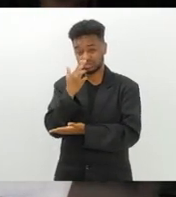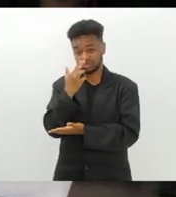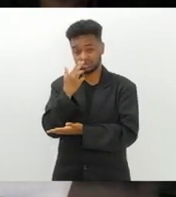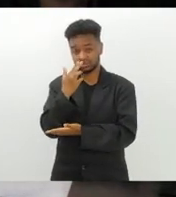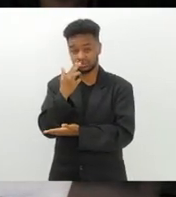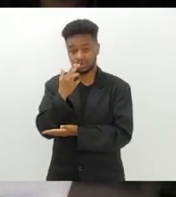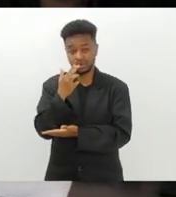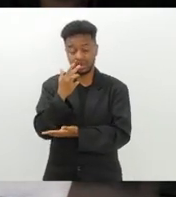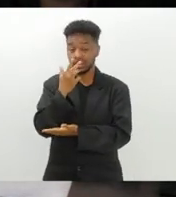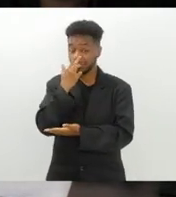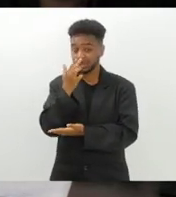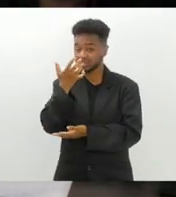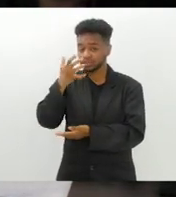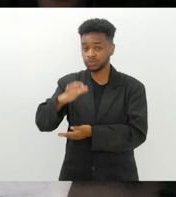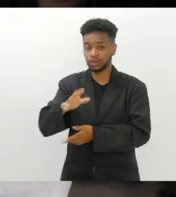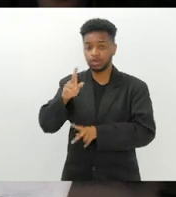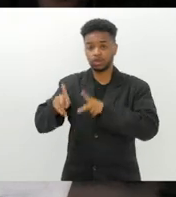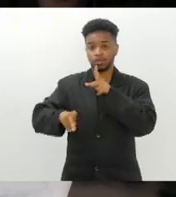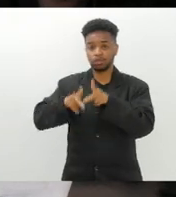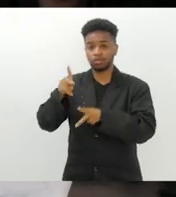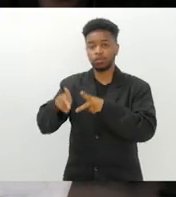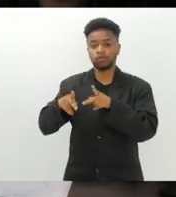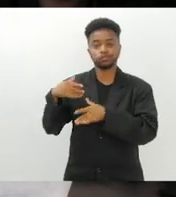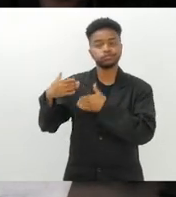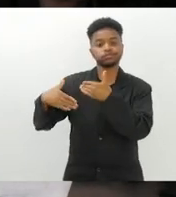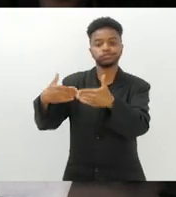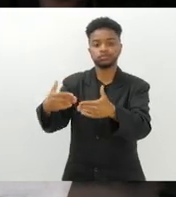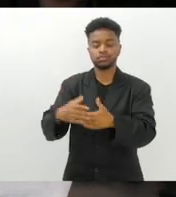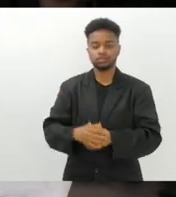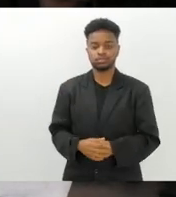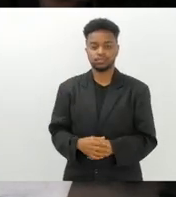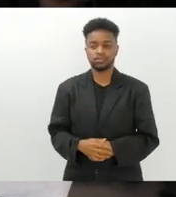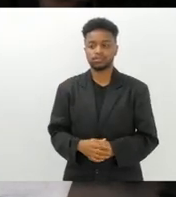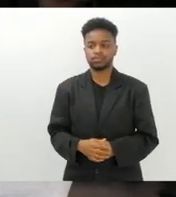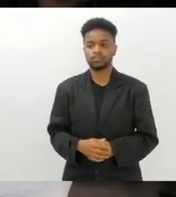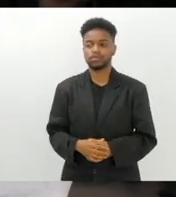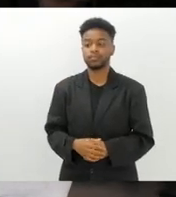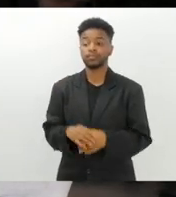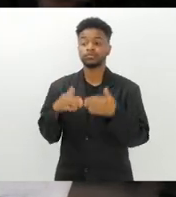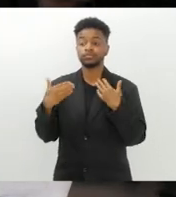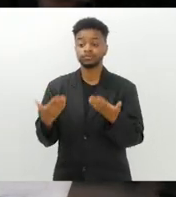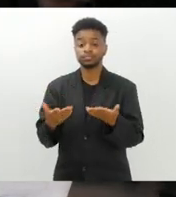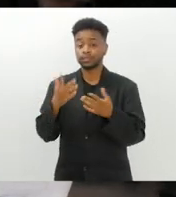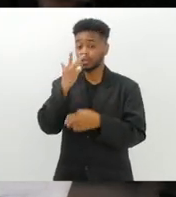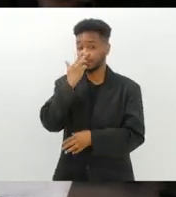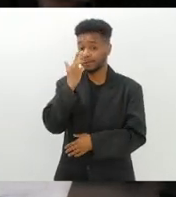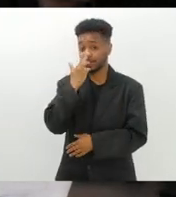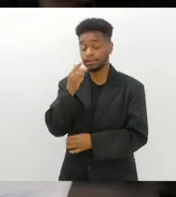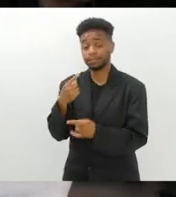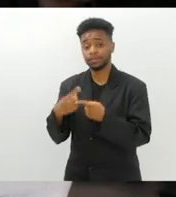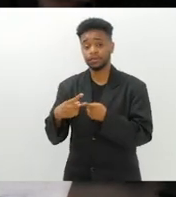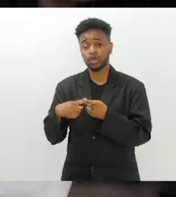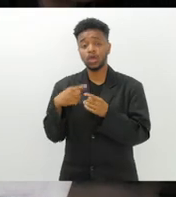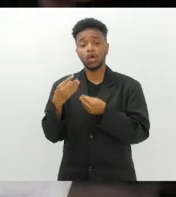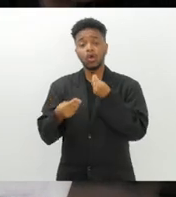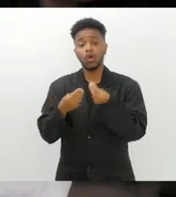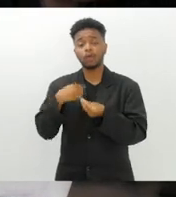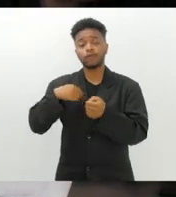parece que não querem que o nosso povo ande um pouquinho mais para frente. Então, parece, porque como vai fazer